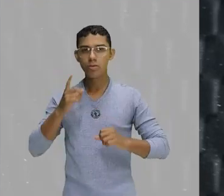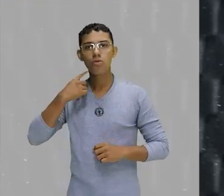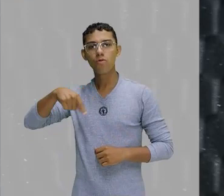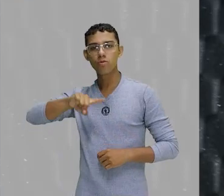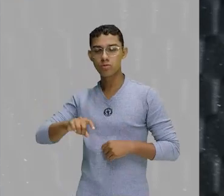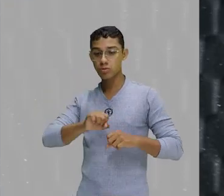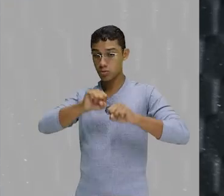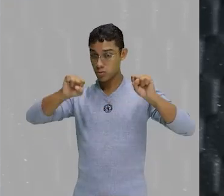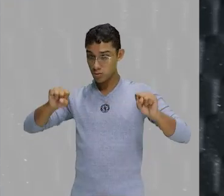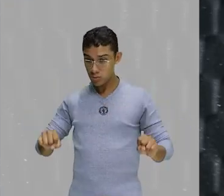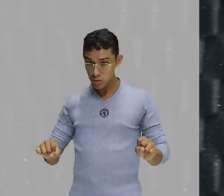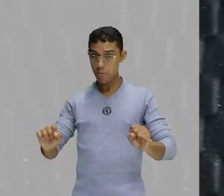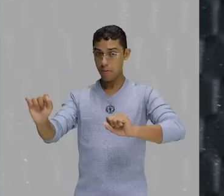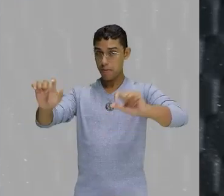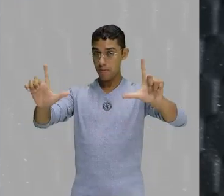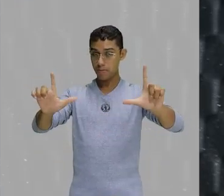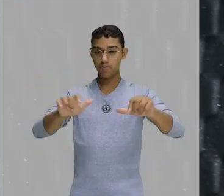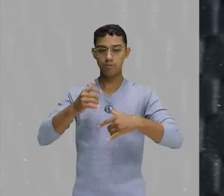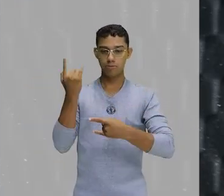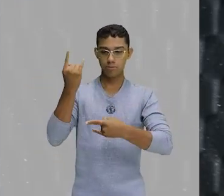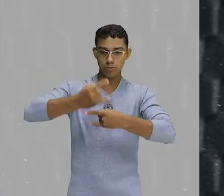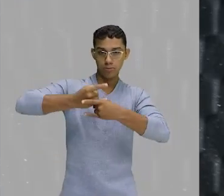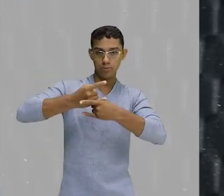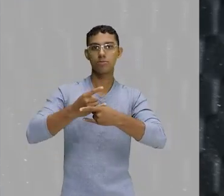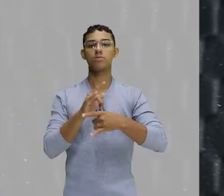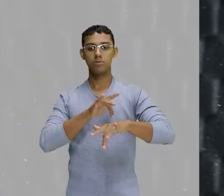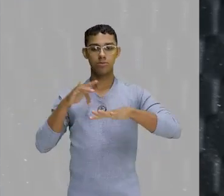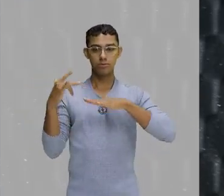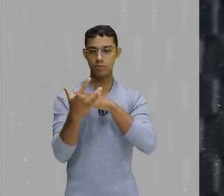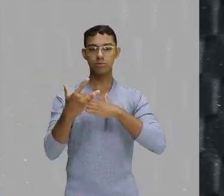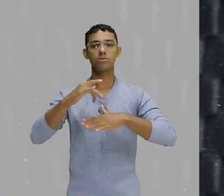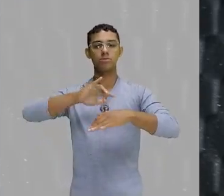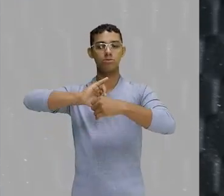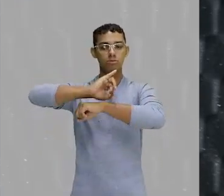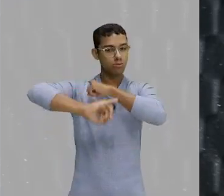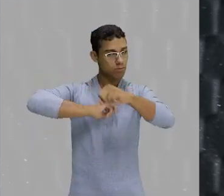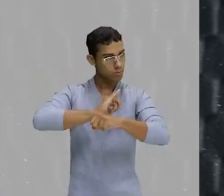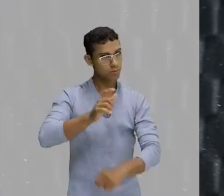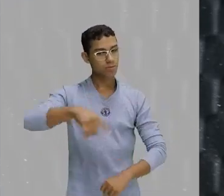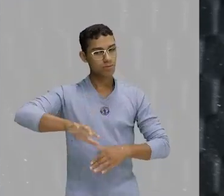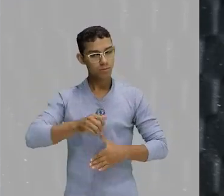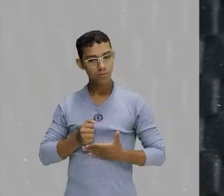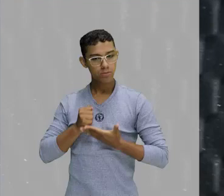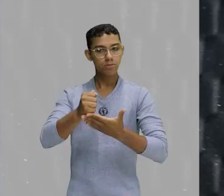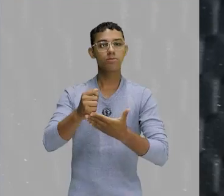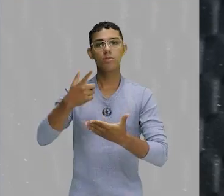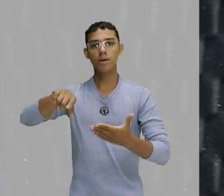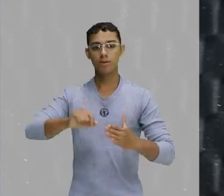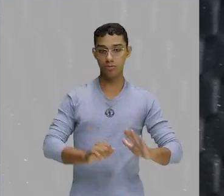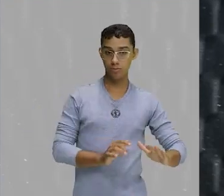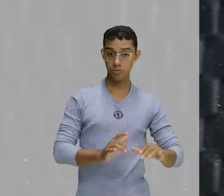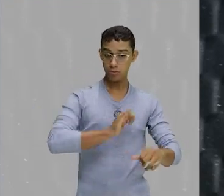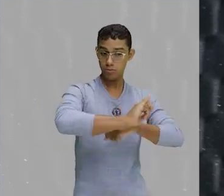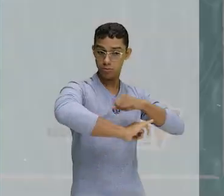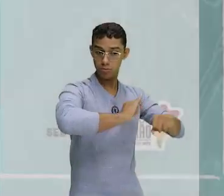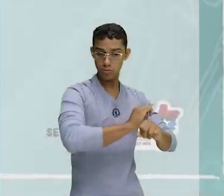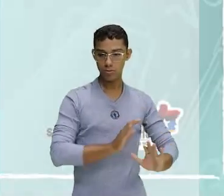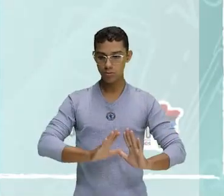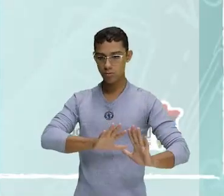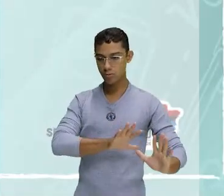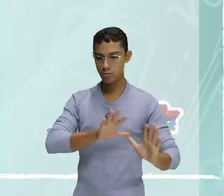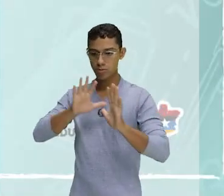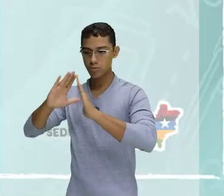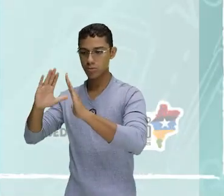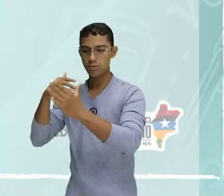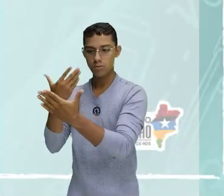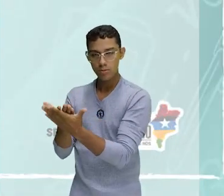em sistema híbrido, mas não deixem de assistir nossas aulas. É um reforço para quem está indo no sistema híbrido para a escola. Então, vamos começar a aula